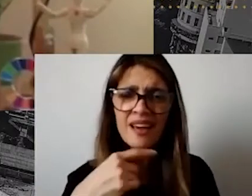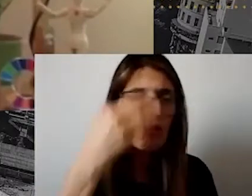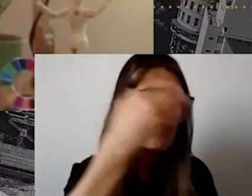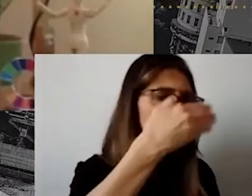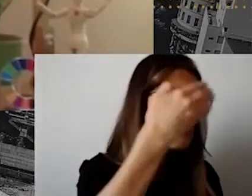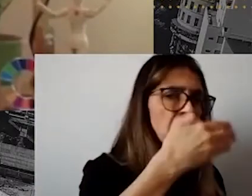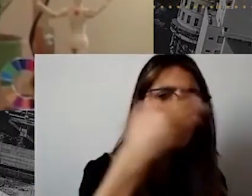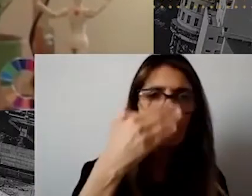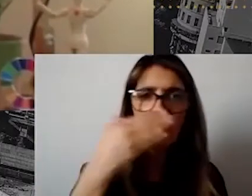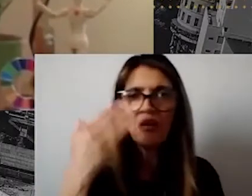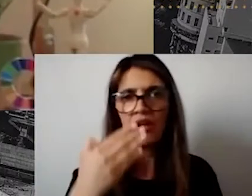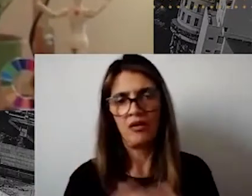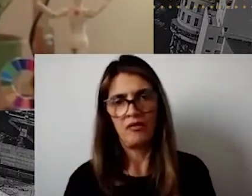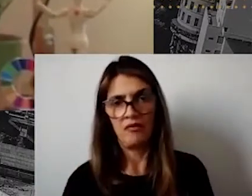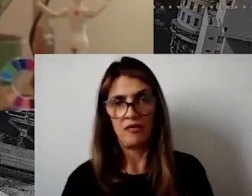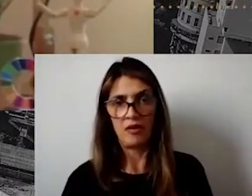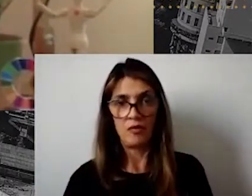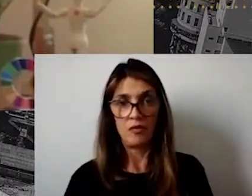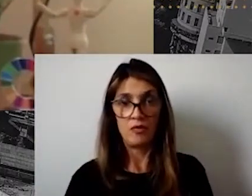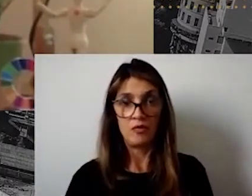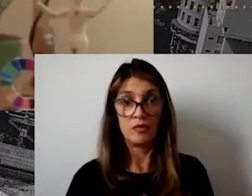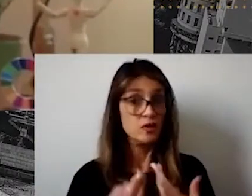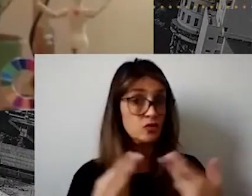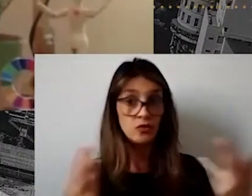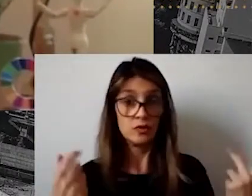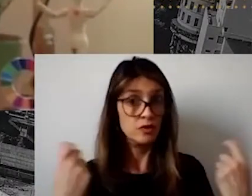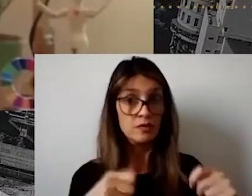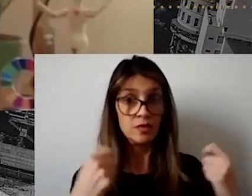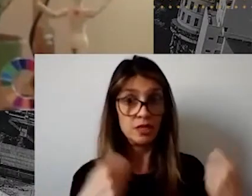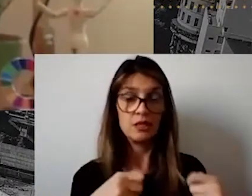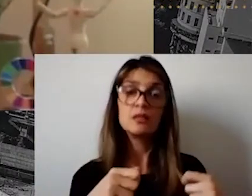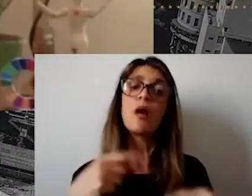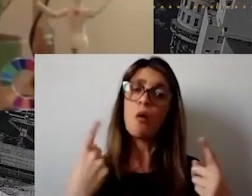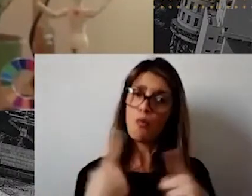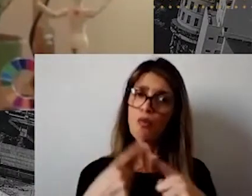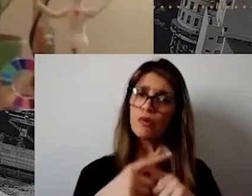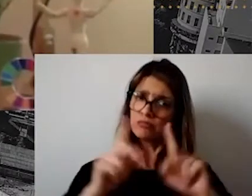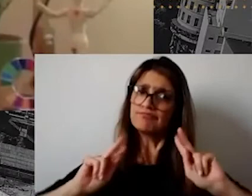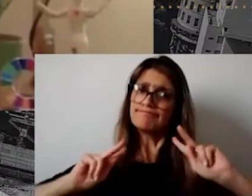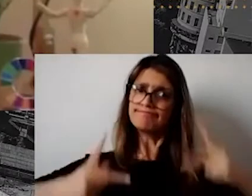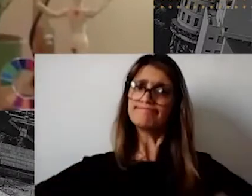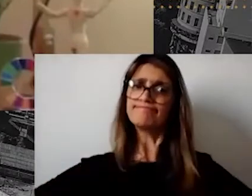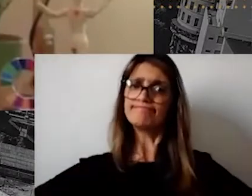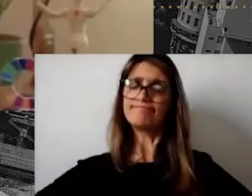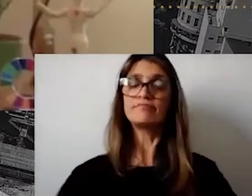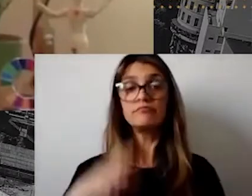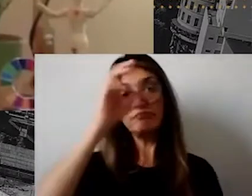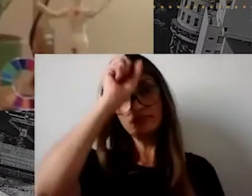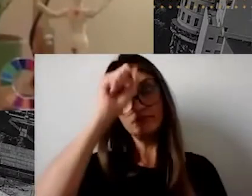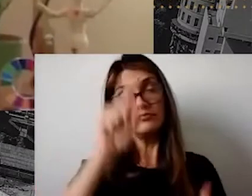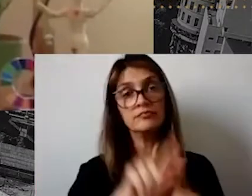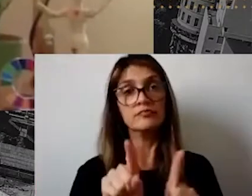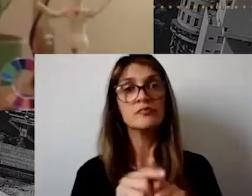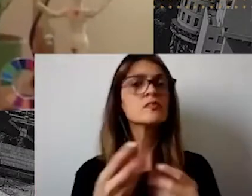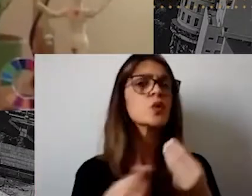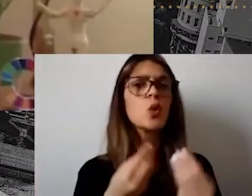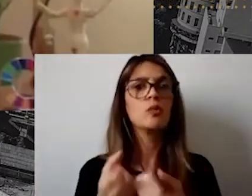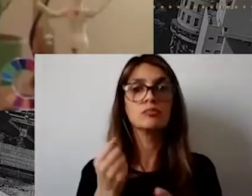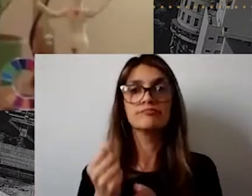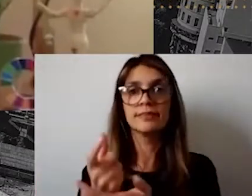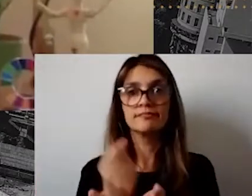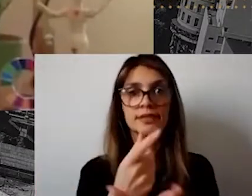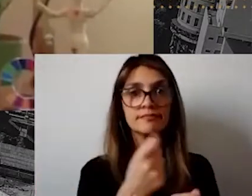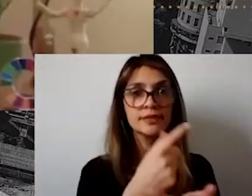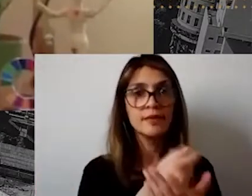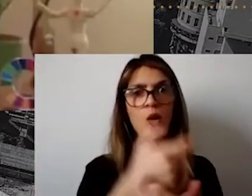necessidades como cidadão. Nós entendemos também como é que a gente deve se comportar como consumidores conscientes das